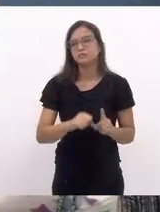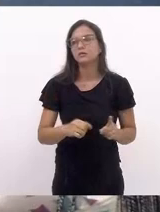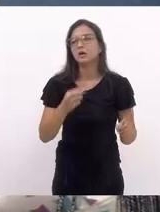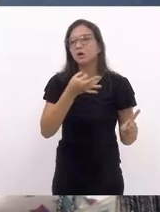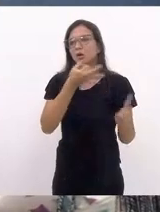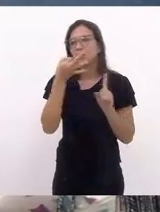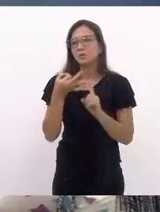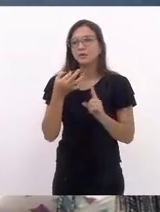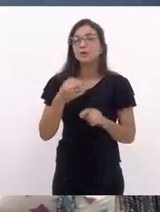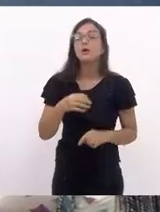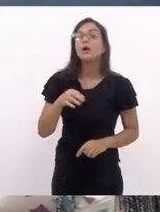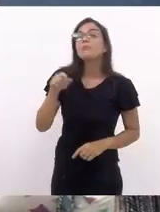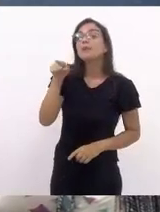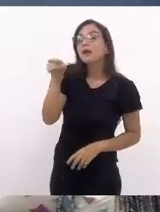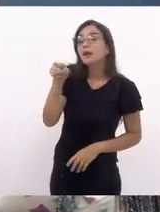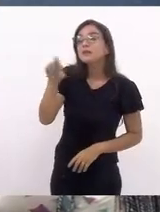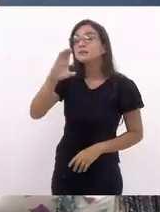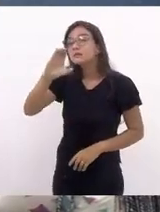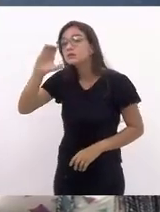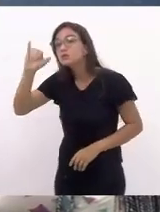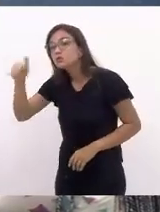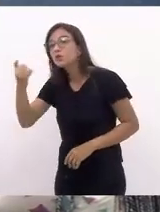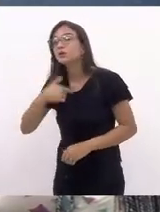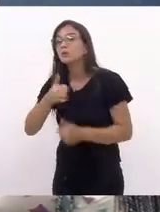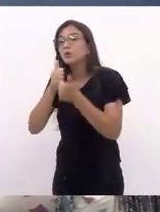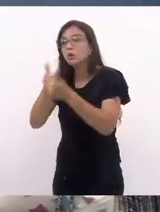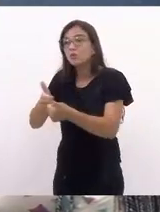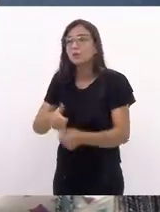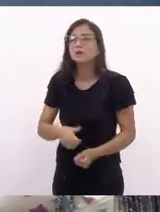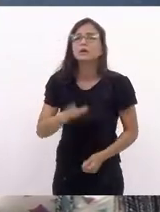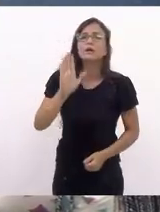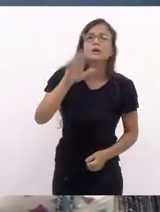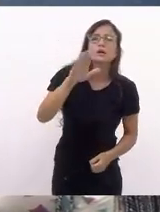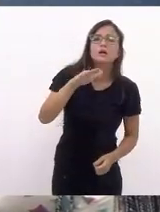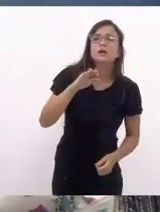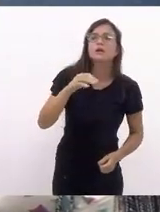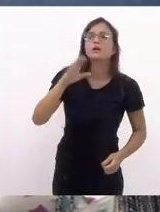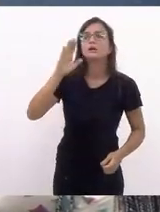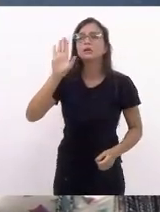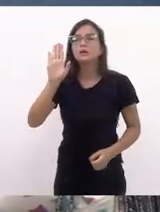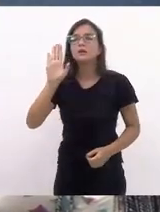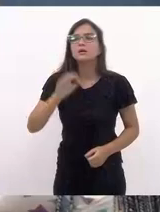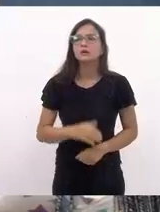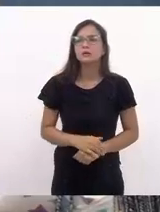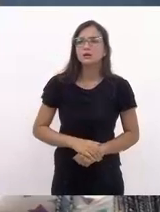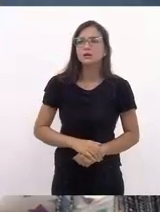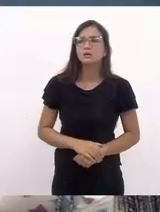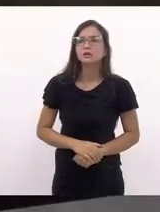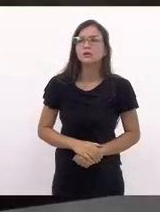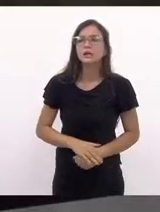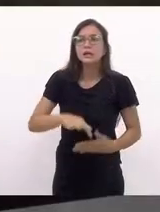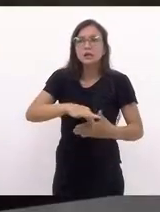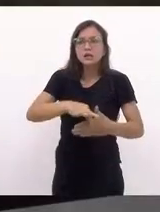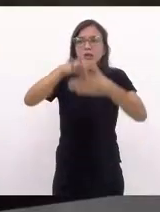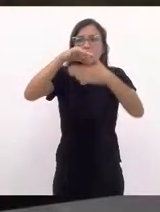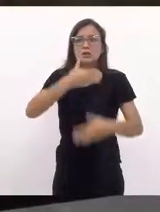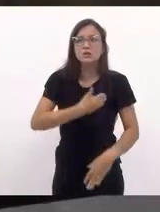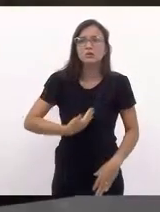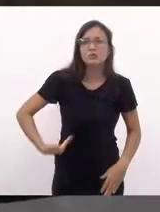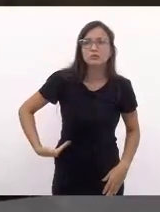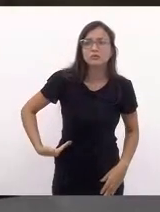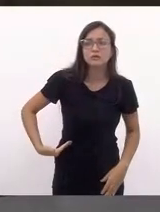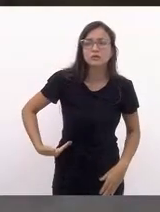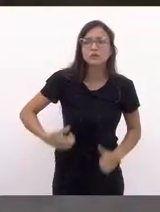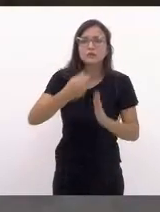Me acompanhe aparecendo sejam emitidas o líder do governo tinha pedido